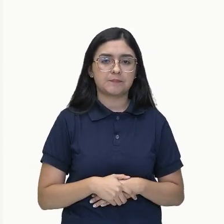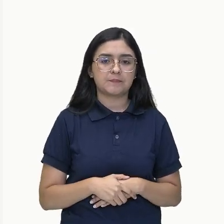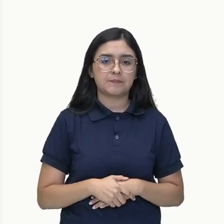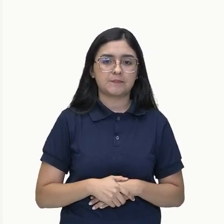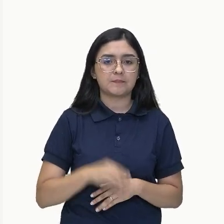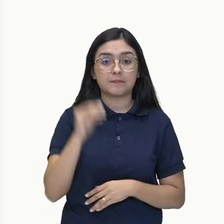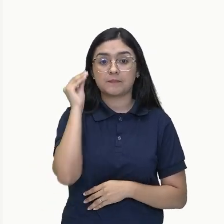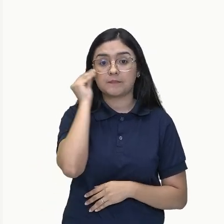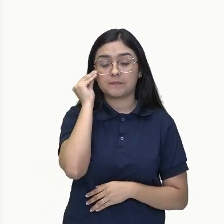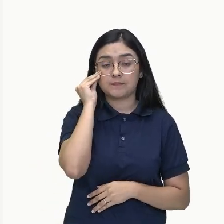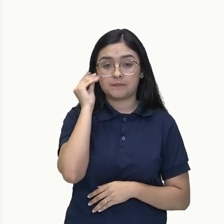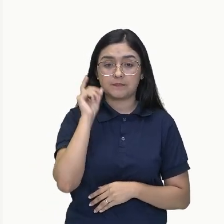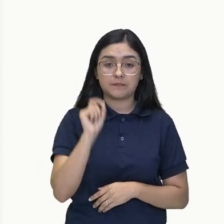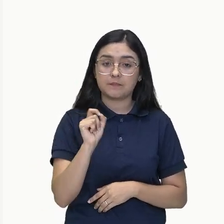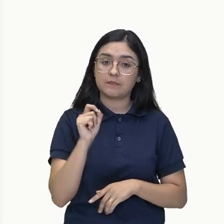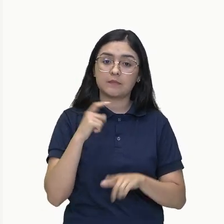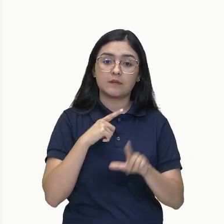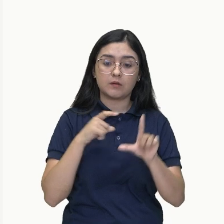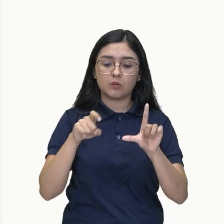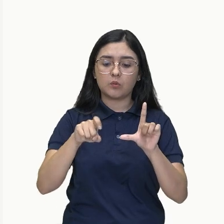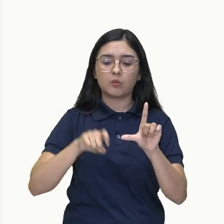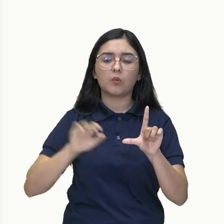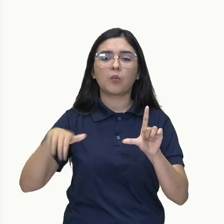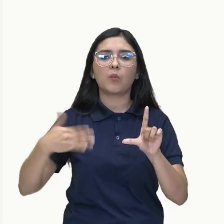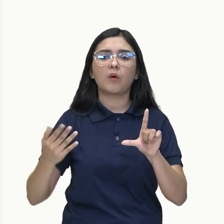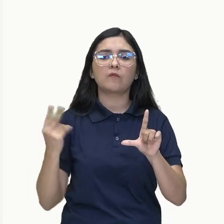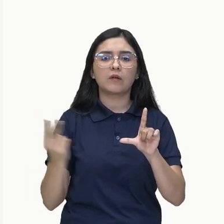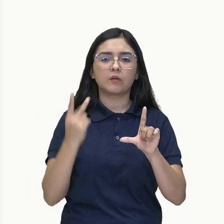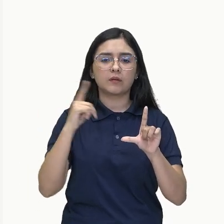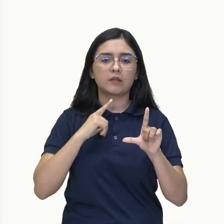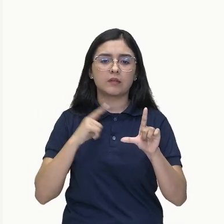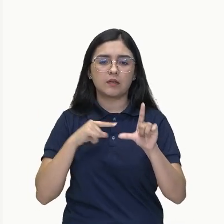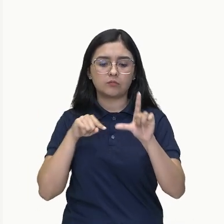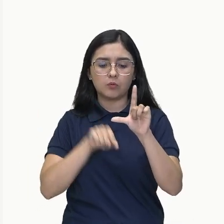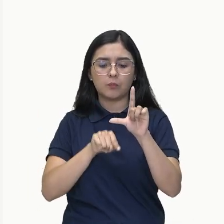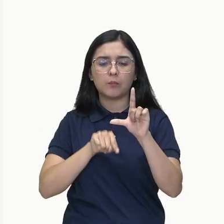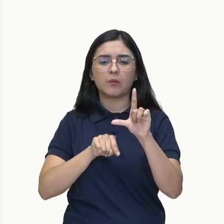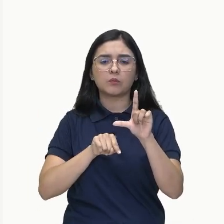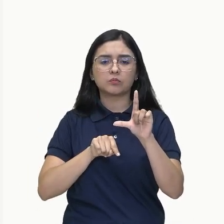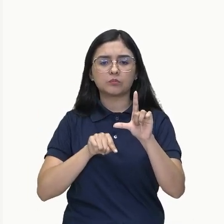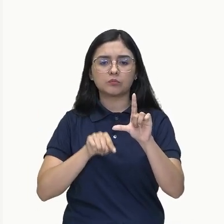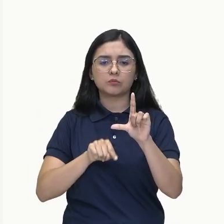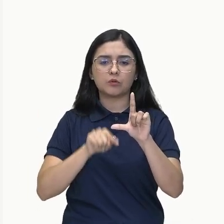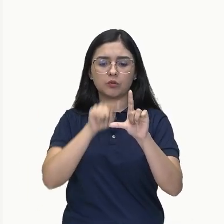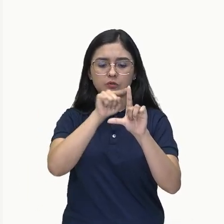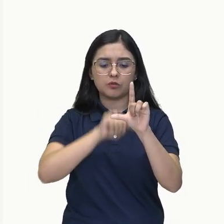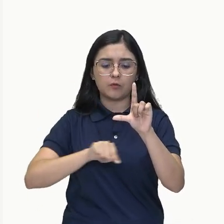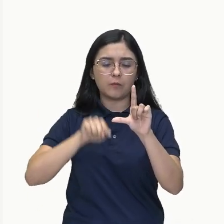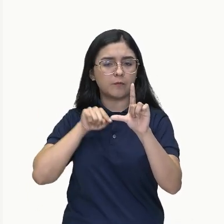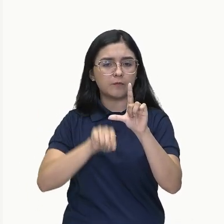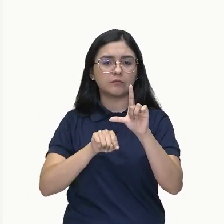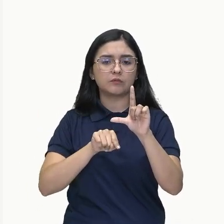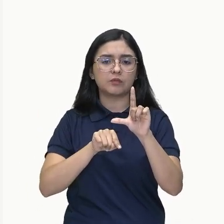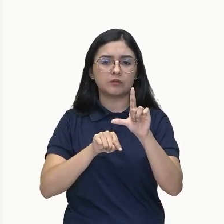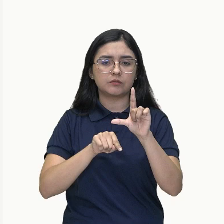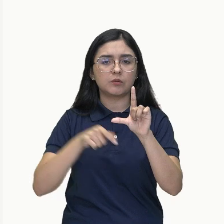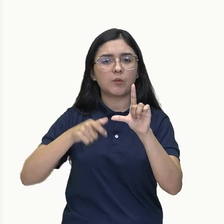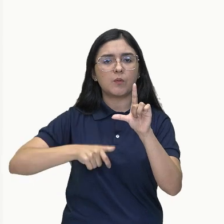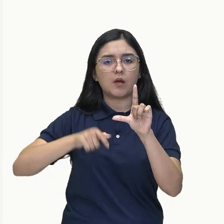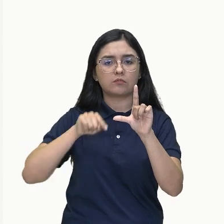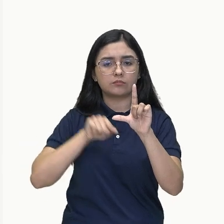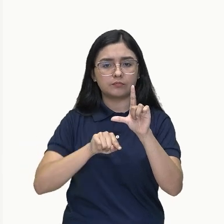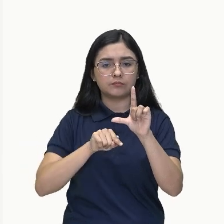Veja, aqui no eixo x, qual é o valor que eu tenho? Onde o vértice da parábola, né,